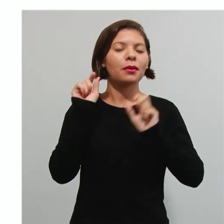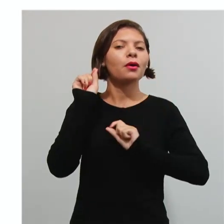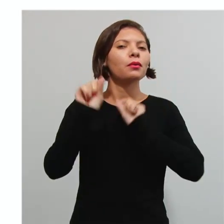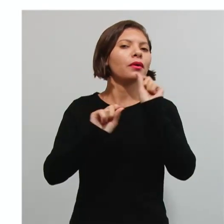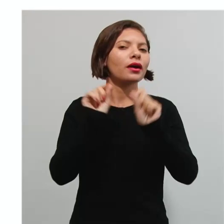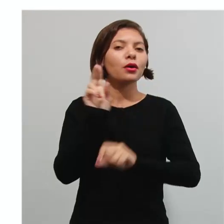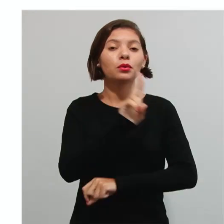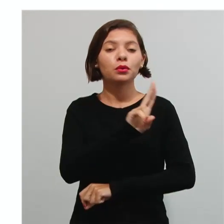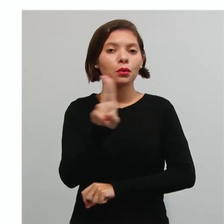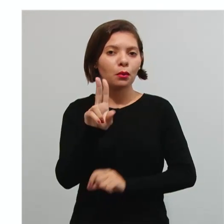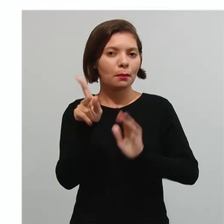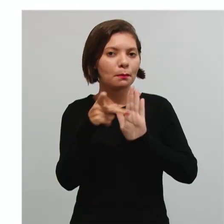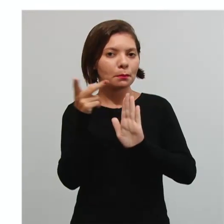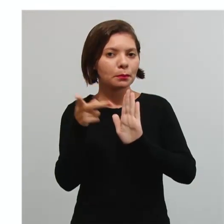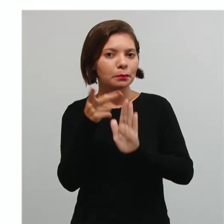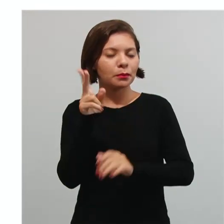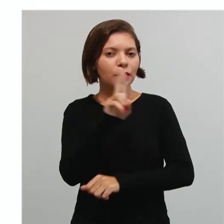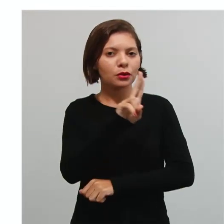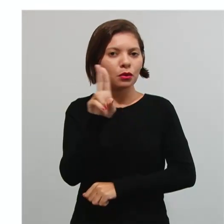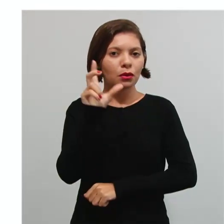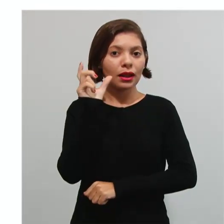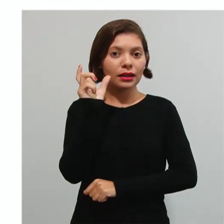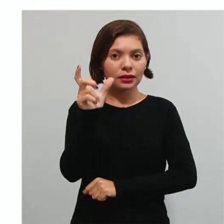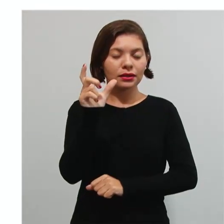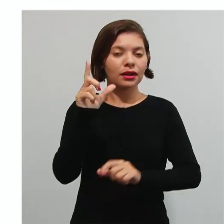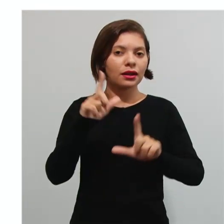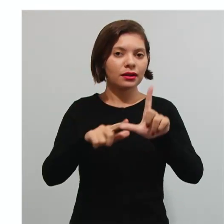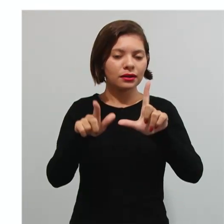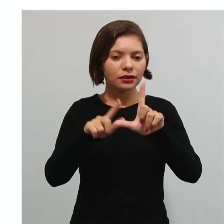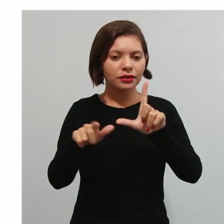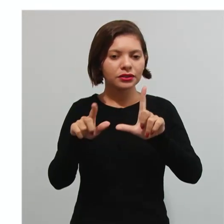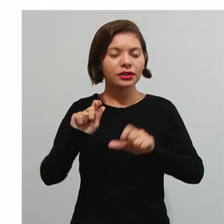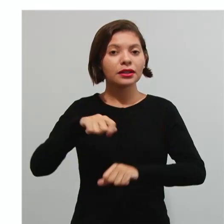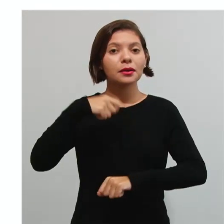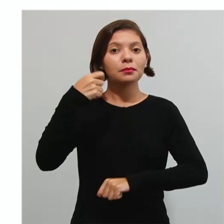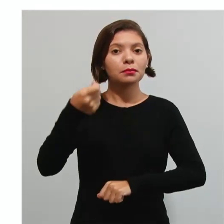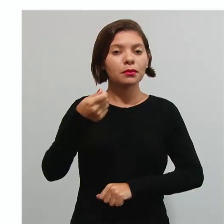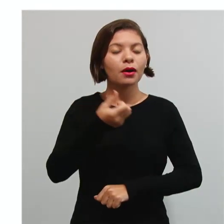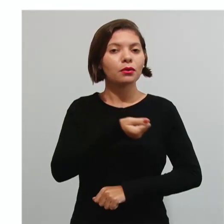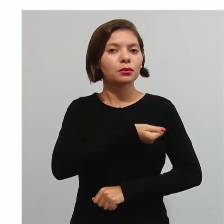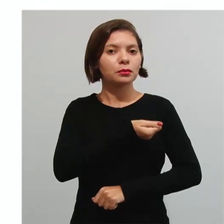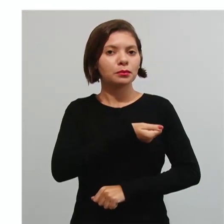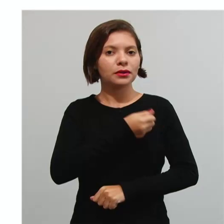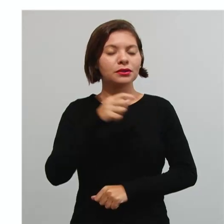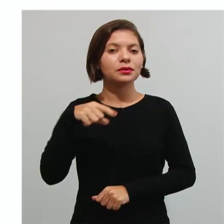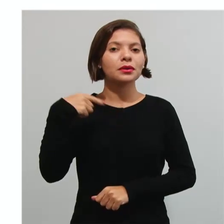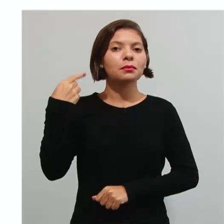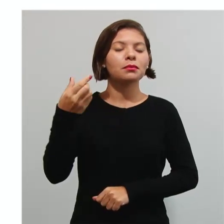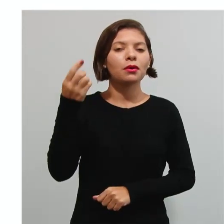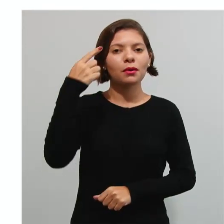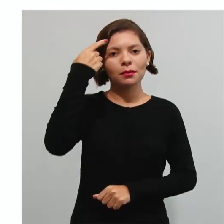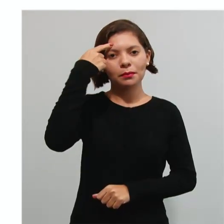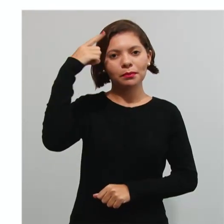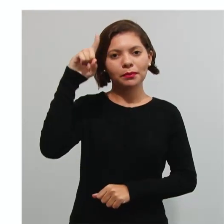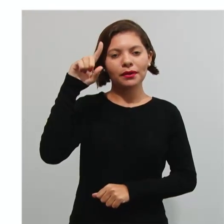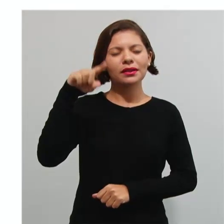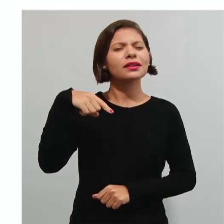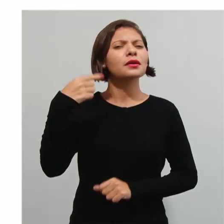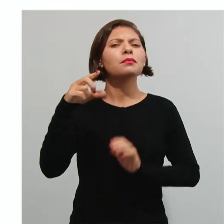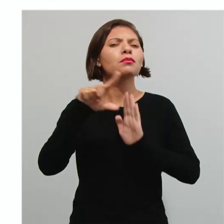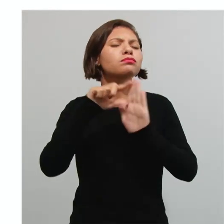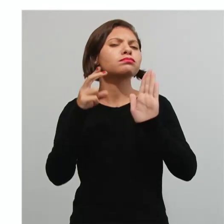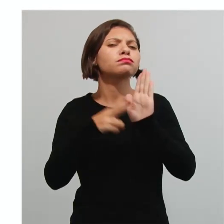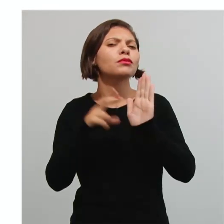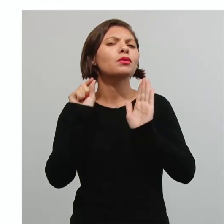nome portaria, escrito todo em maiúsculo, seguido da numeração e a data. Em seguida, nós temos a ementa. O que é a